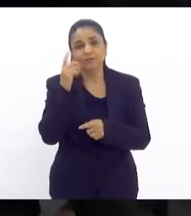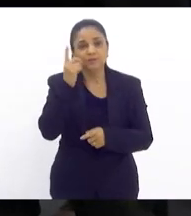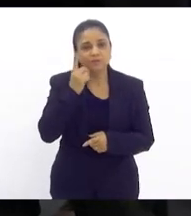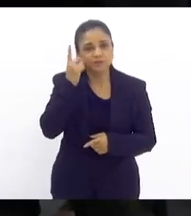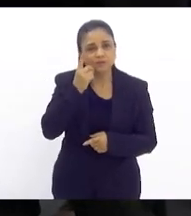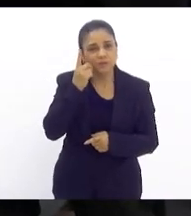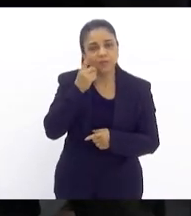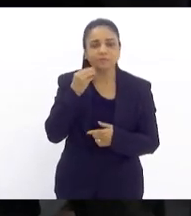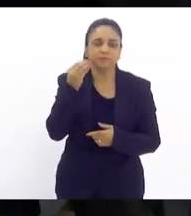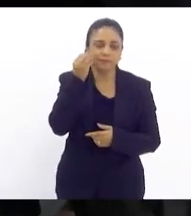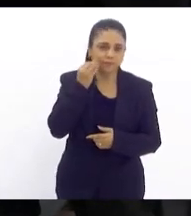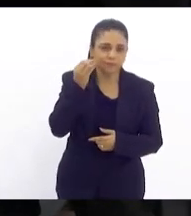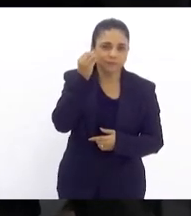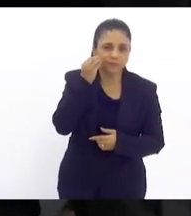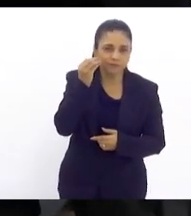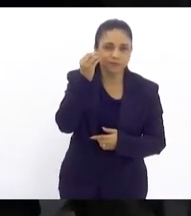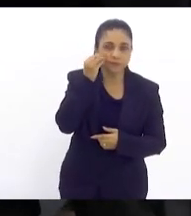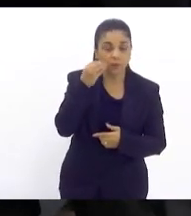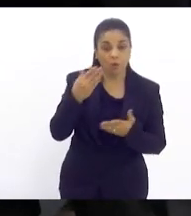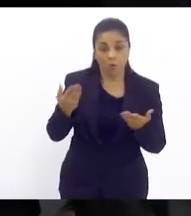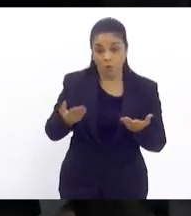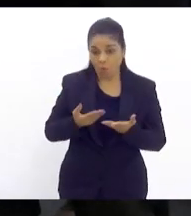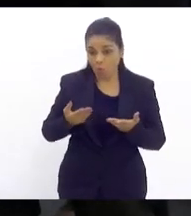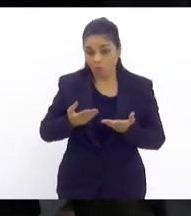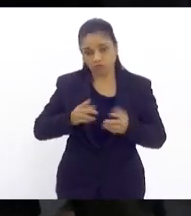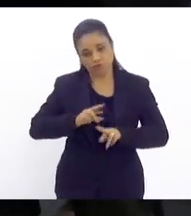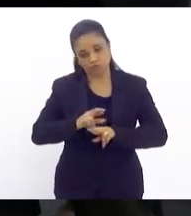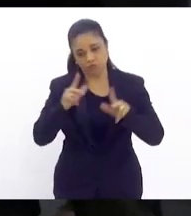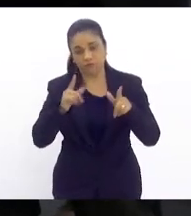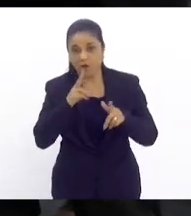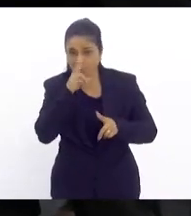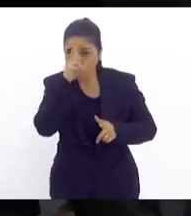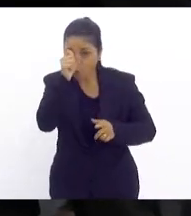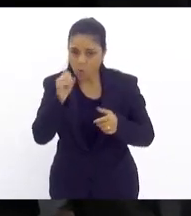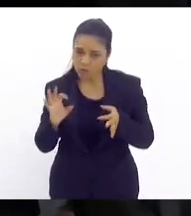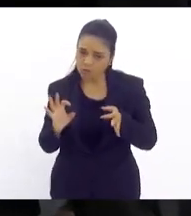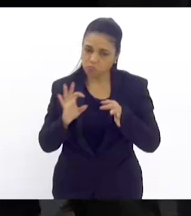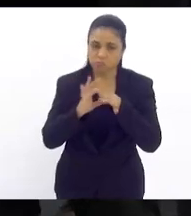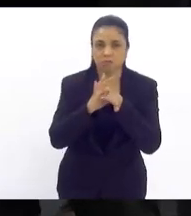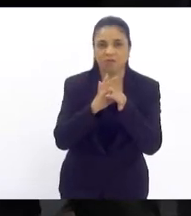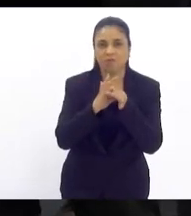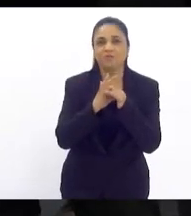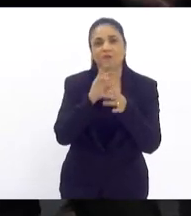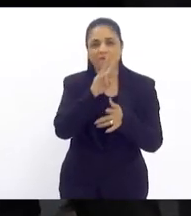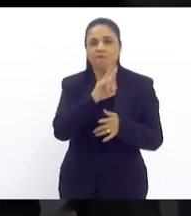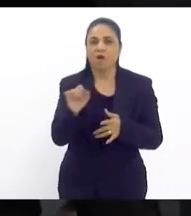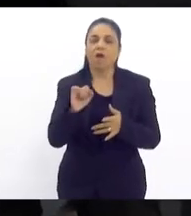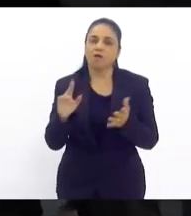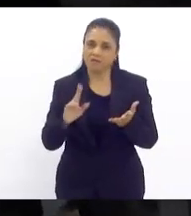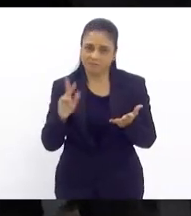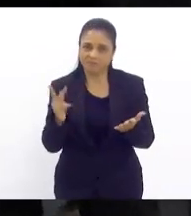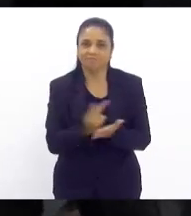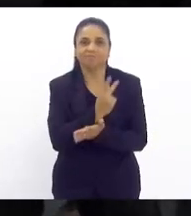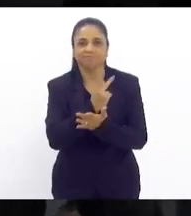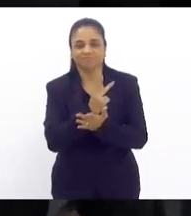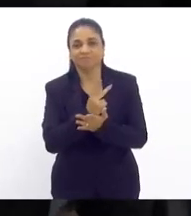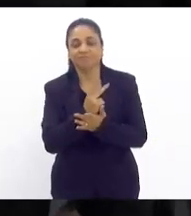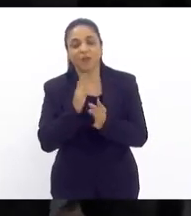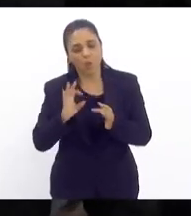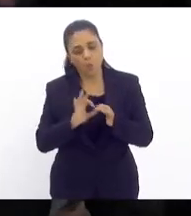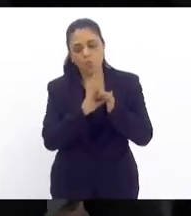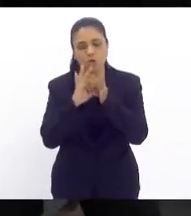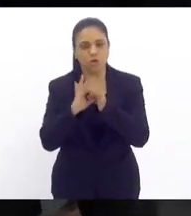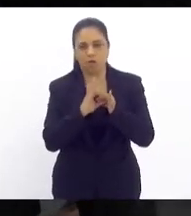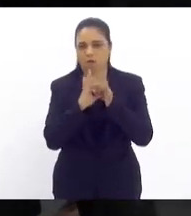tentaram fazer isso mas não com a força que está sendo agora agora vai vai acontecer com essa união de